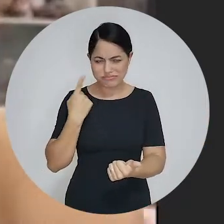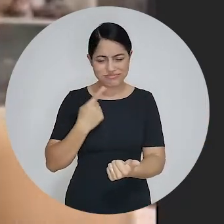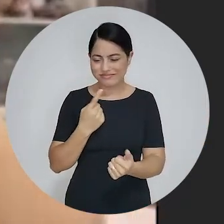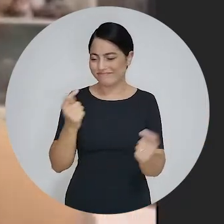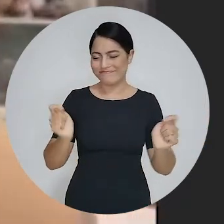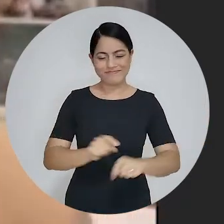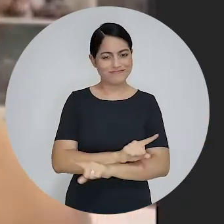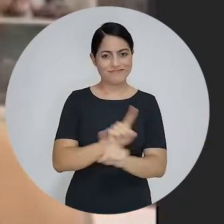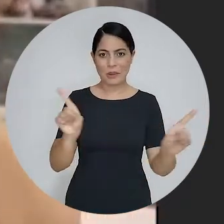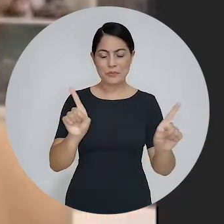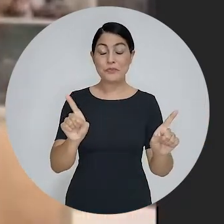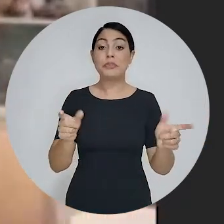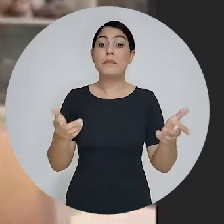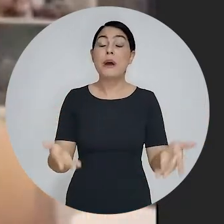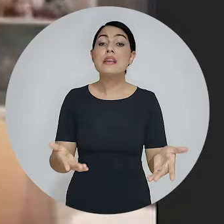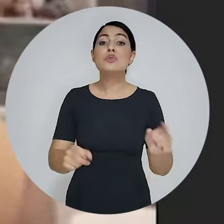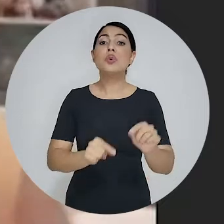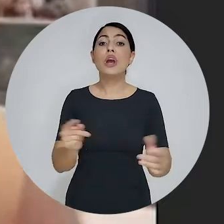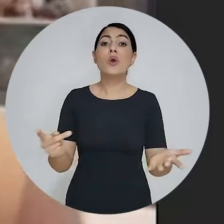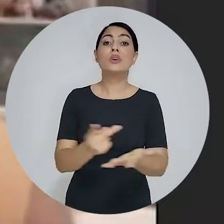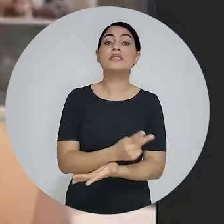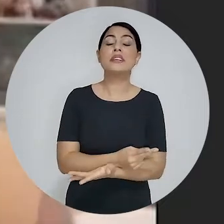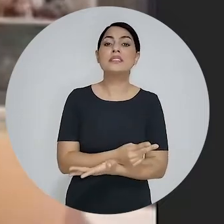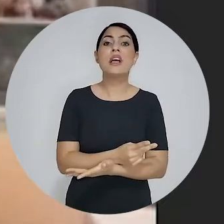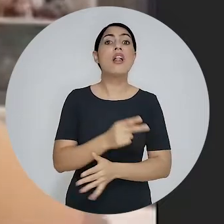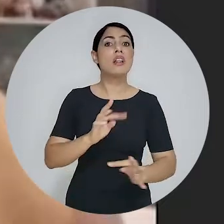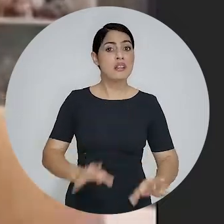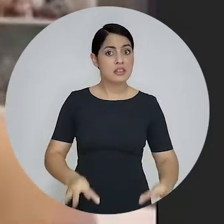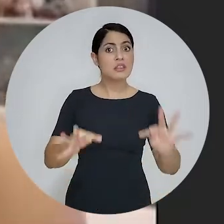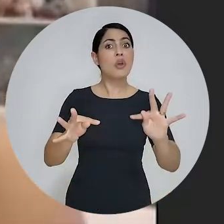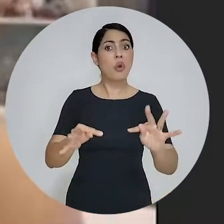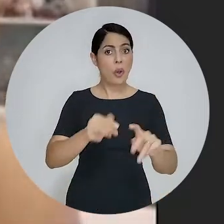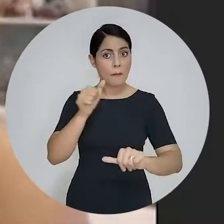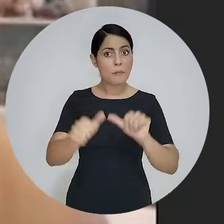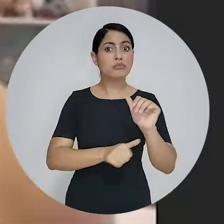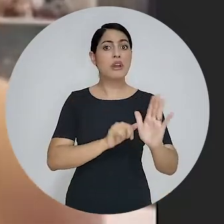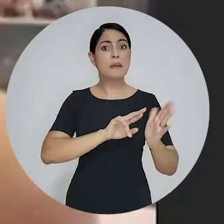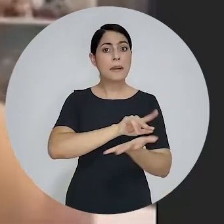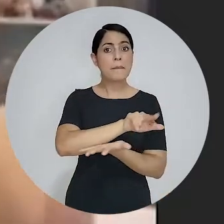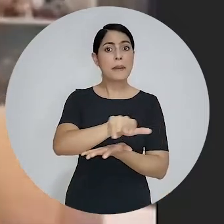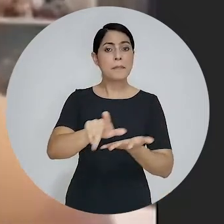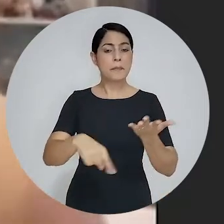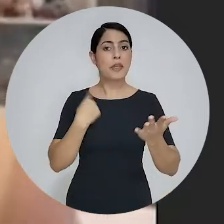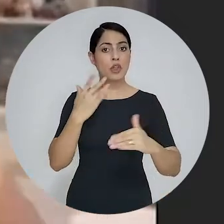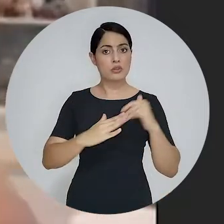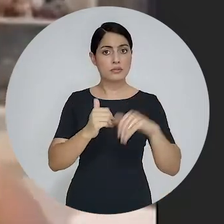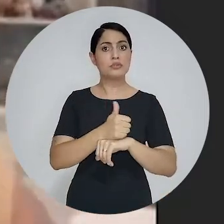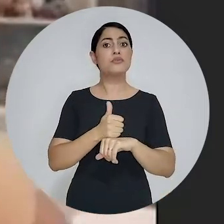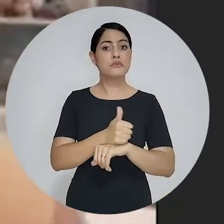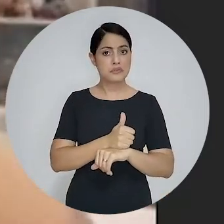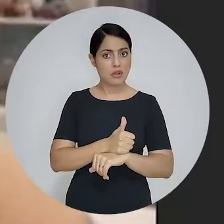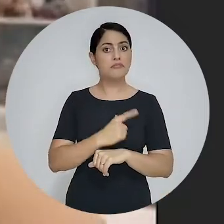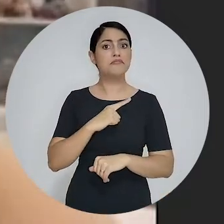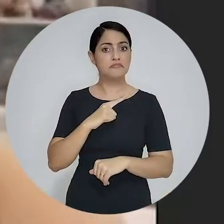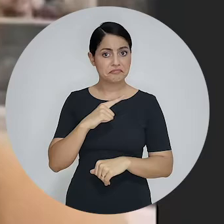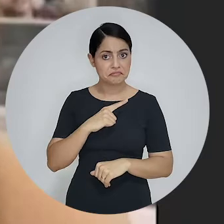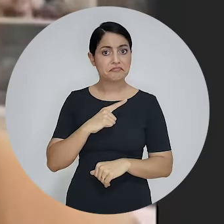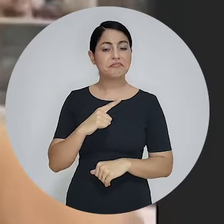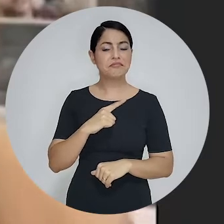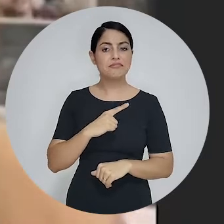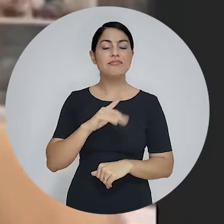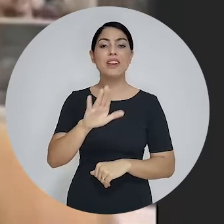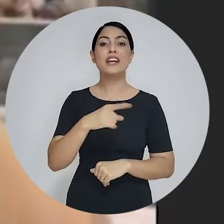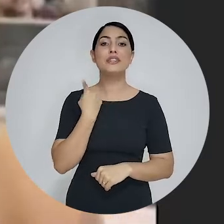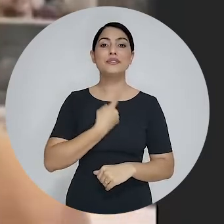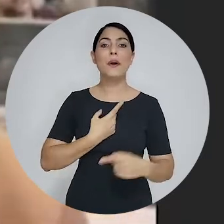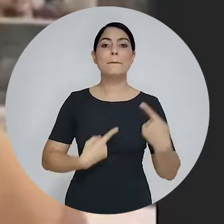serão capazes de nos substituir. Agora, é fato que a tecnologia trouxe mudanças importantes para o exercício da nossa profissão.